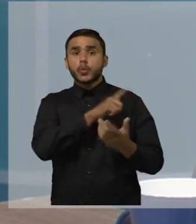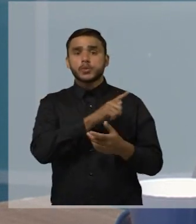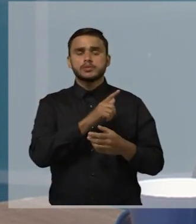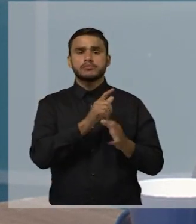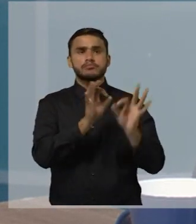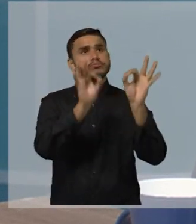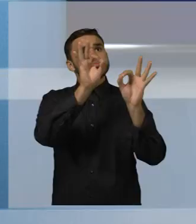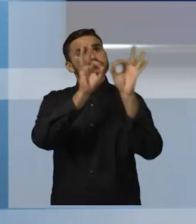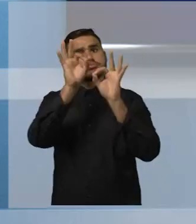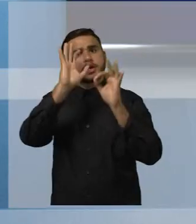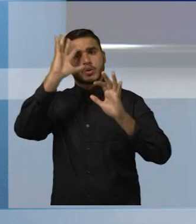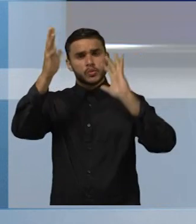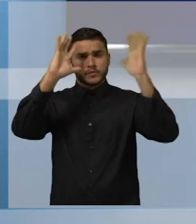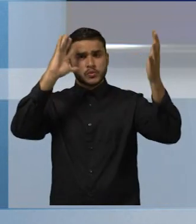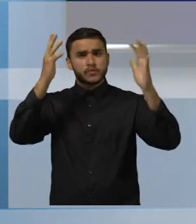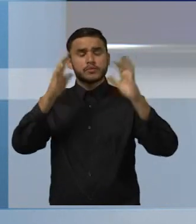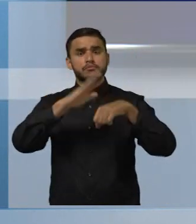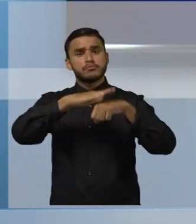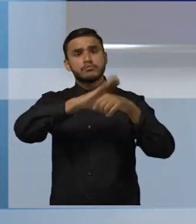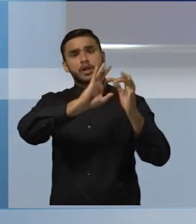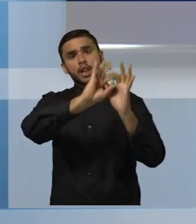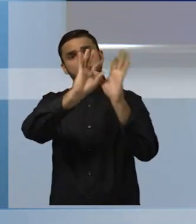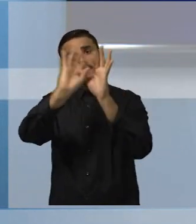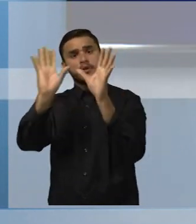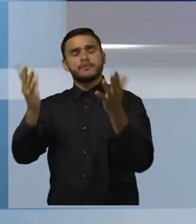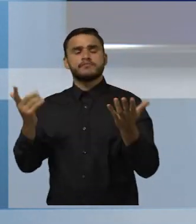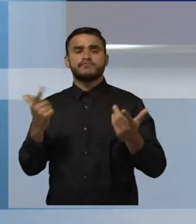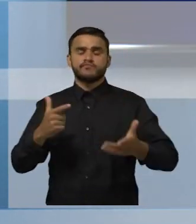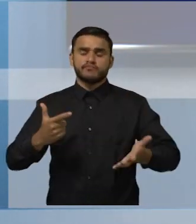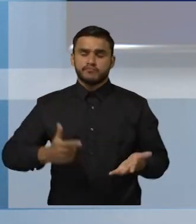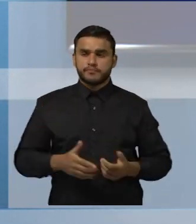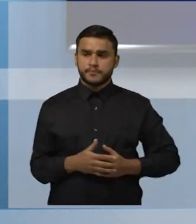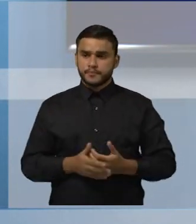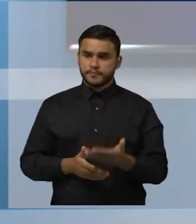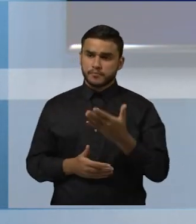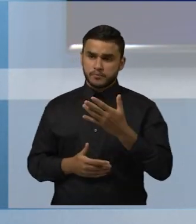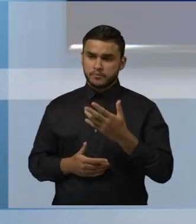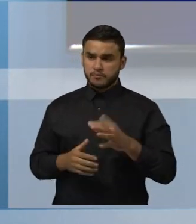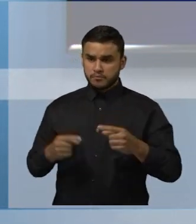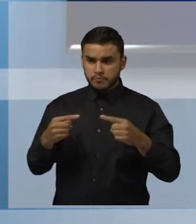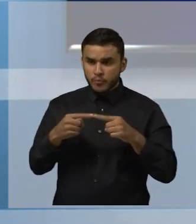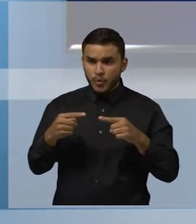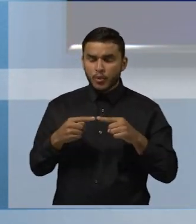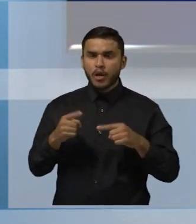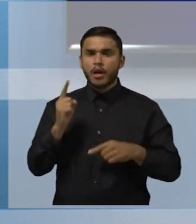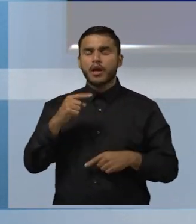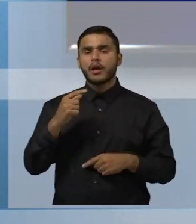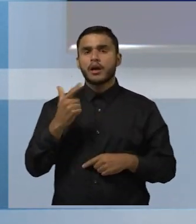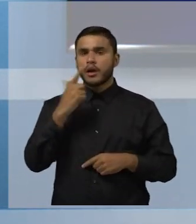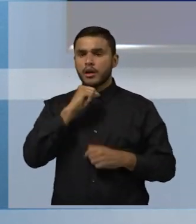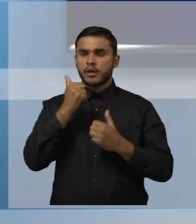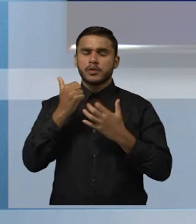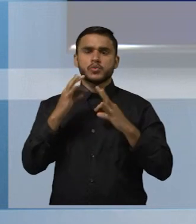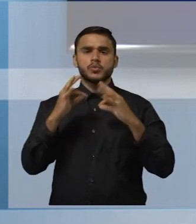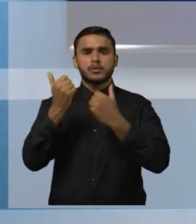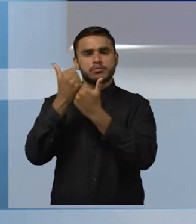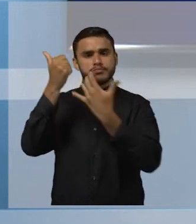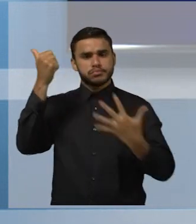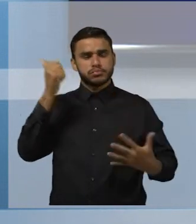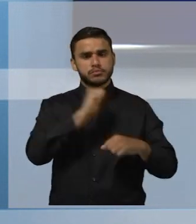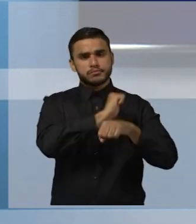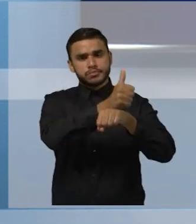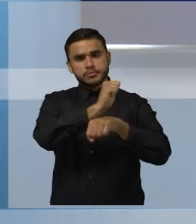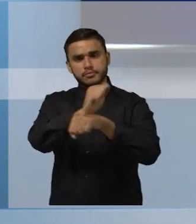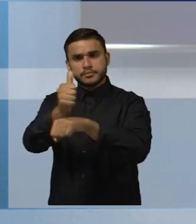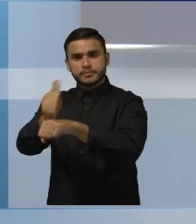desigualdades regionais. A partir do perfil das pessoas que integram a economia do atual governo, você é pessimista, você é otimista em